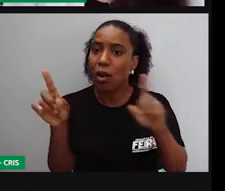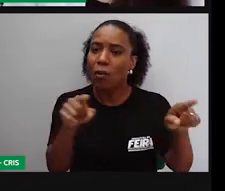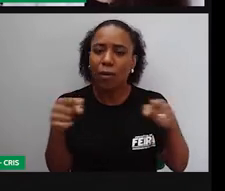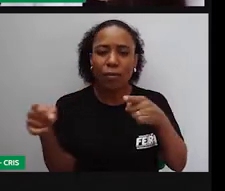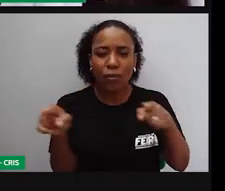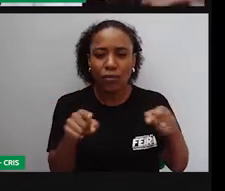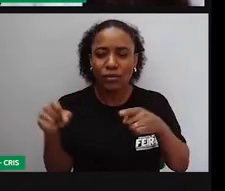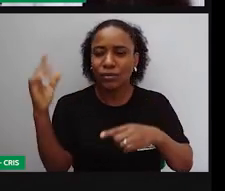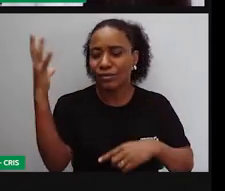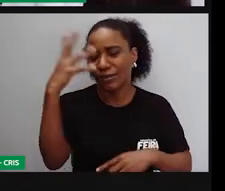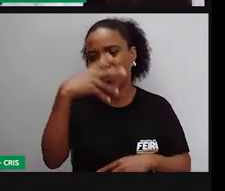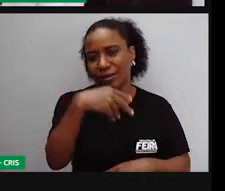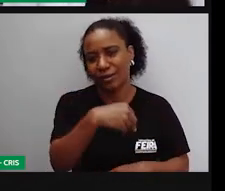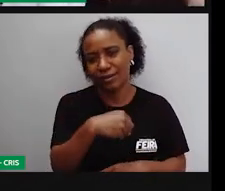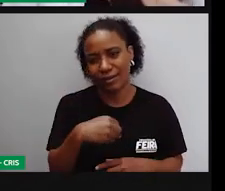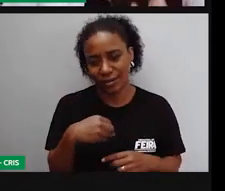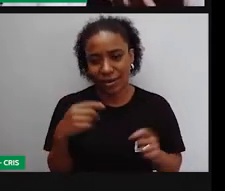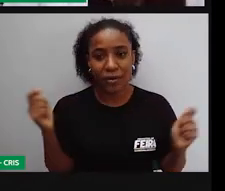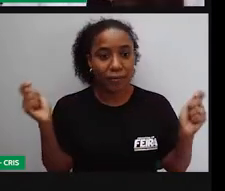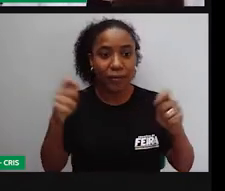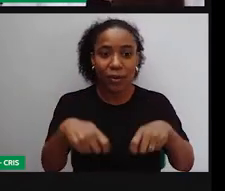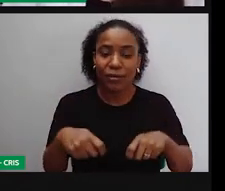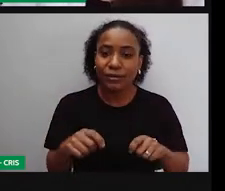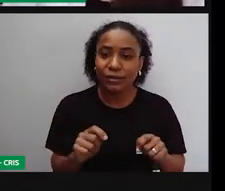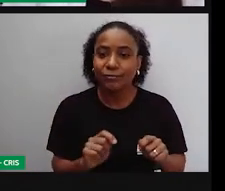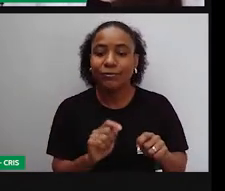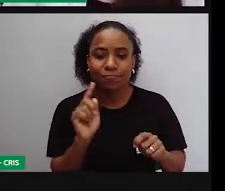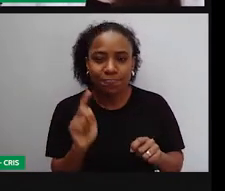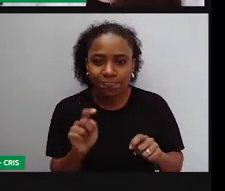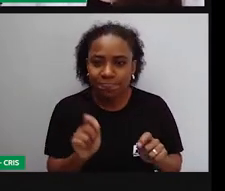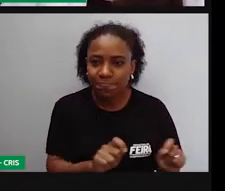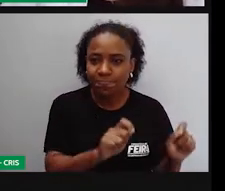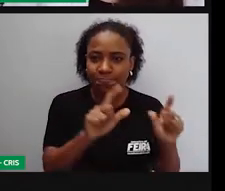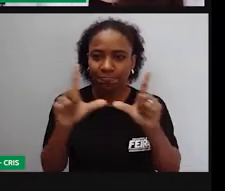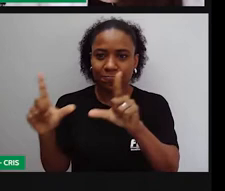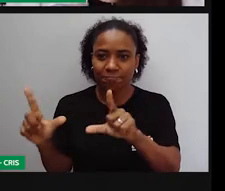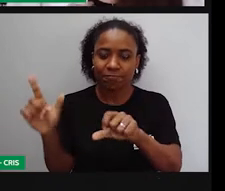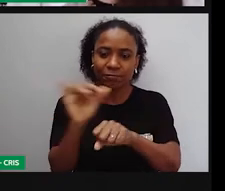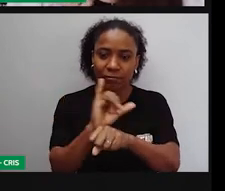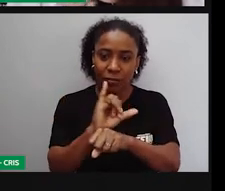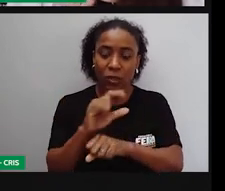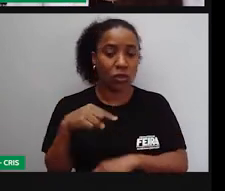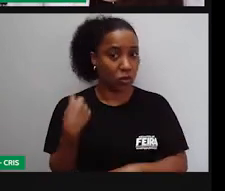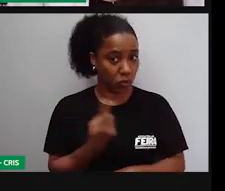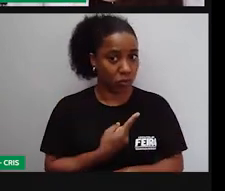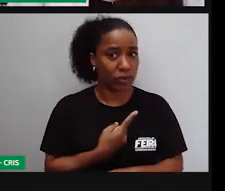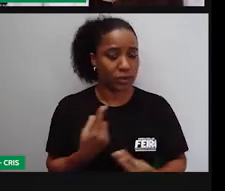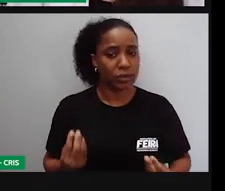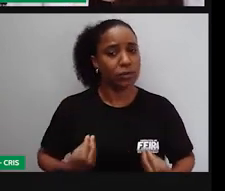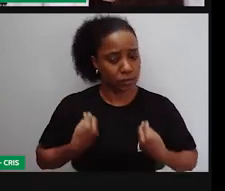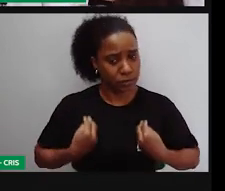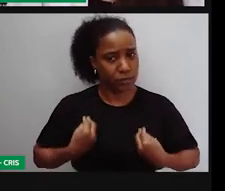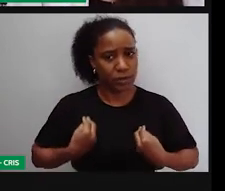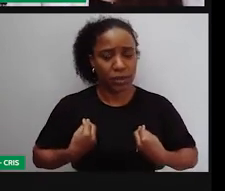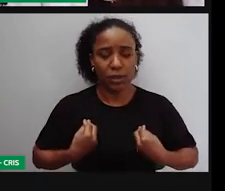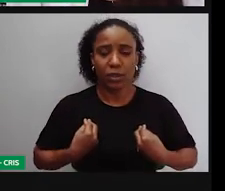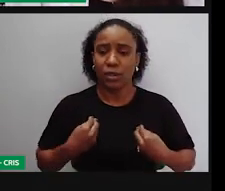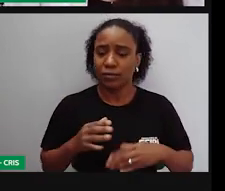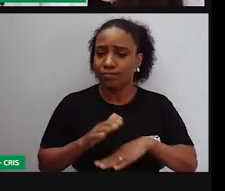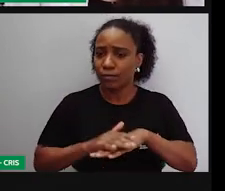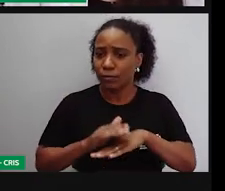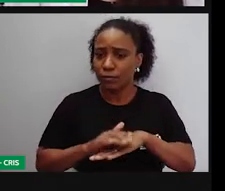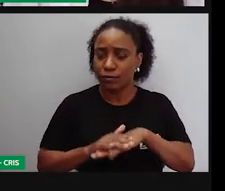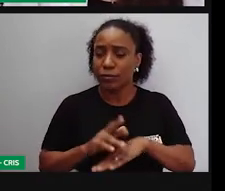linda. Ela é muito linda e ela fala um pouco, né, sobre essa responsabilidade que nós, seres humanos, temos